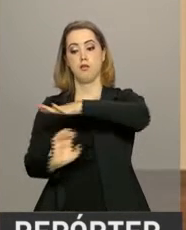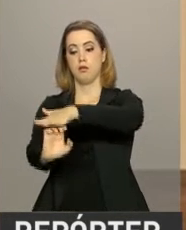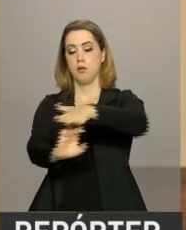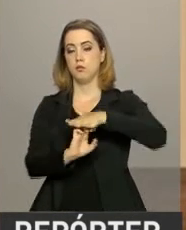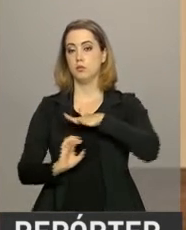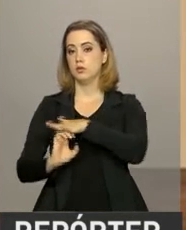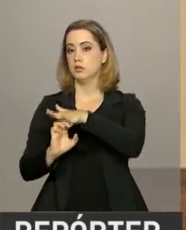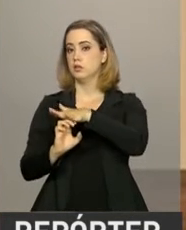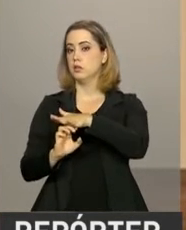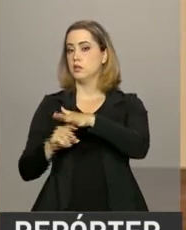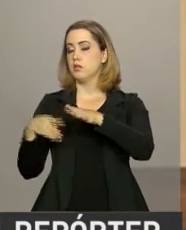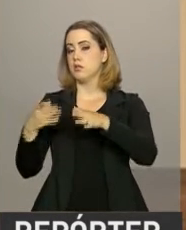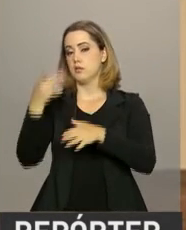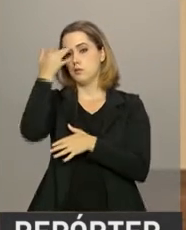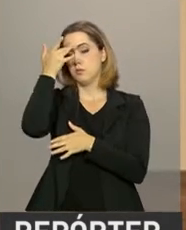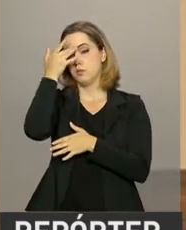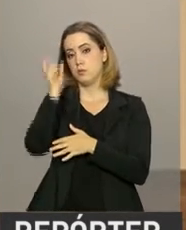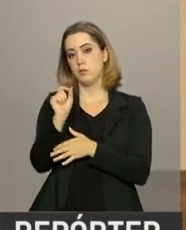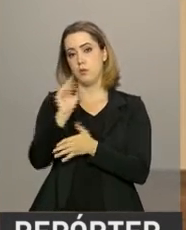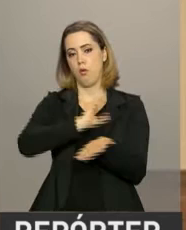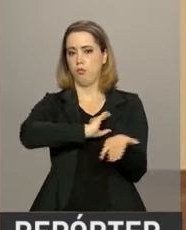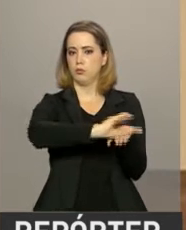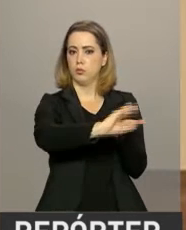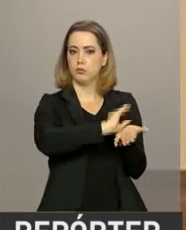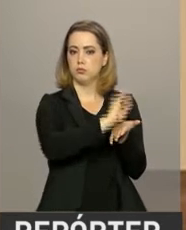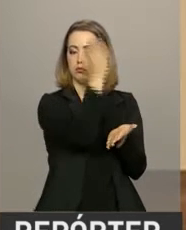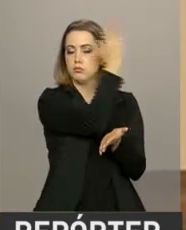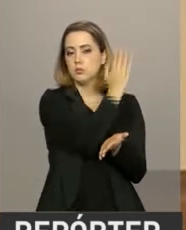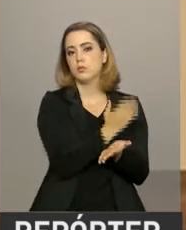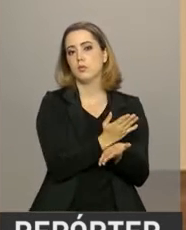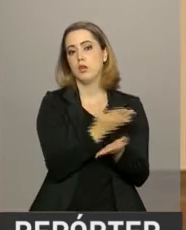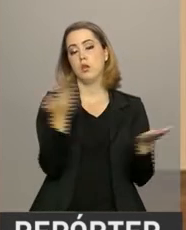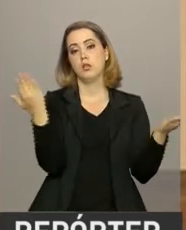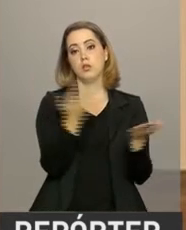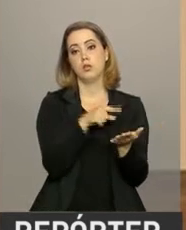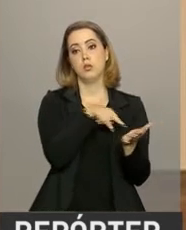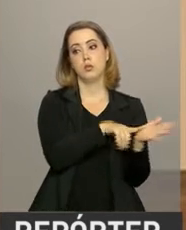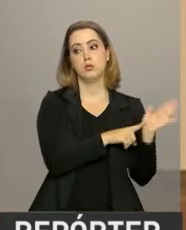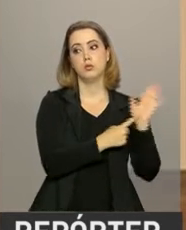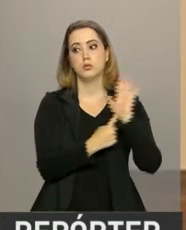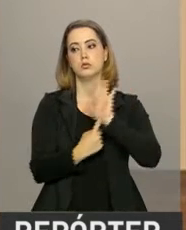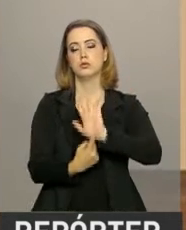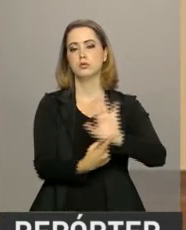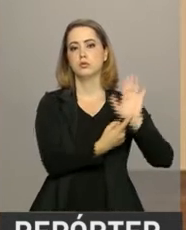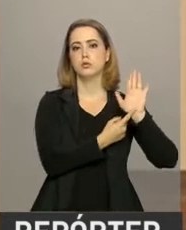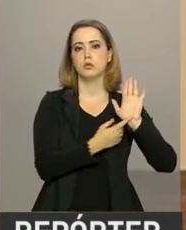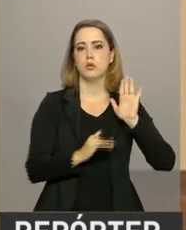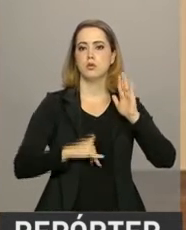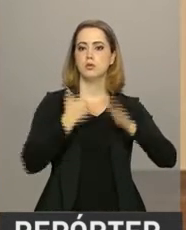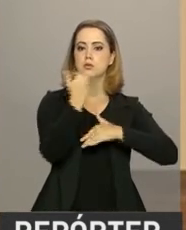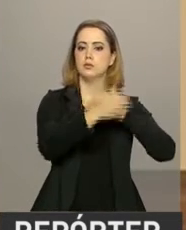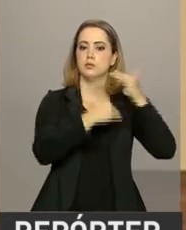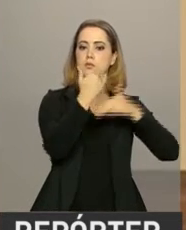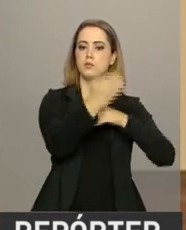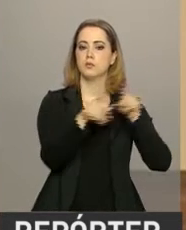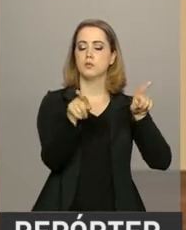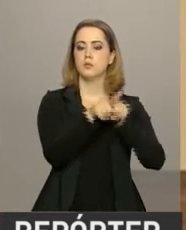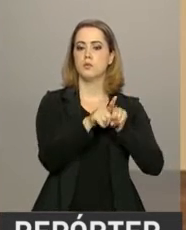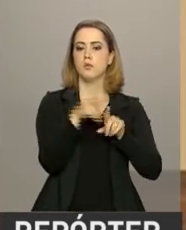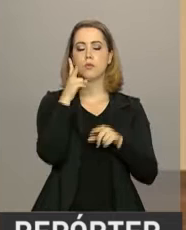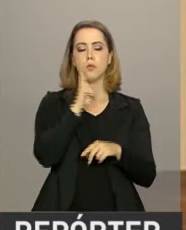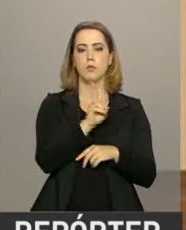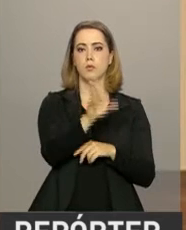aplicarem os bingos no brasil especialmente agora quando lavar assim o programa chamado crescer onde de que